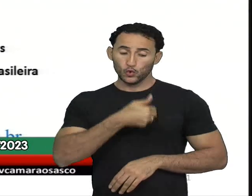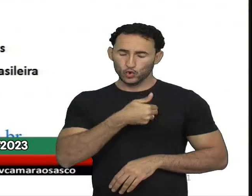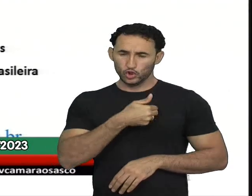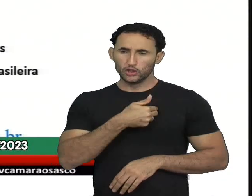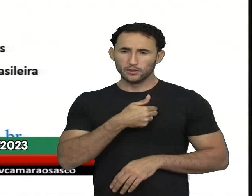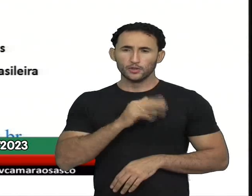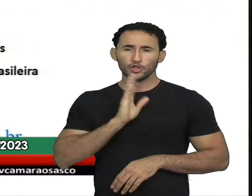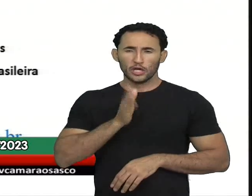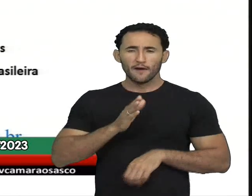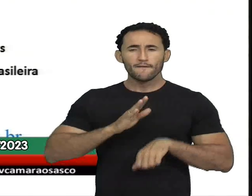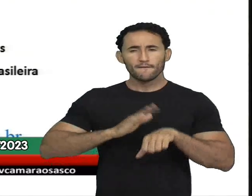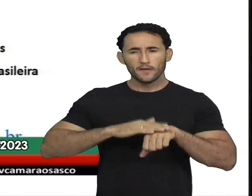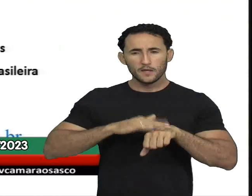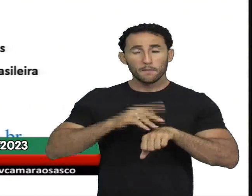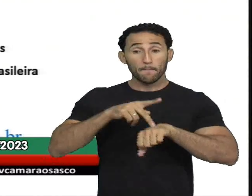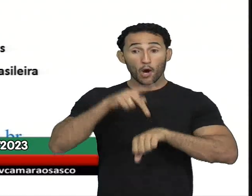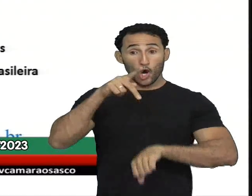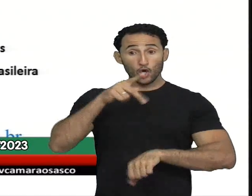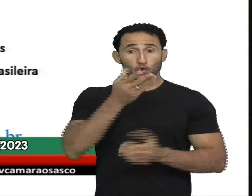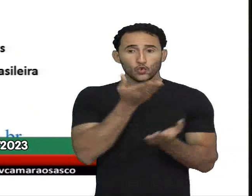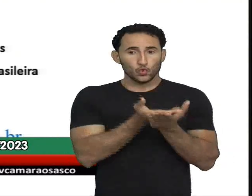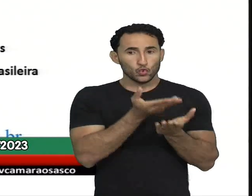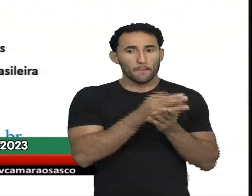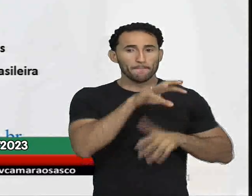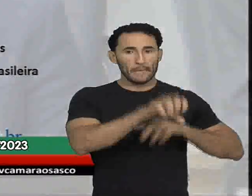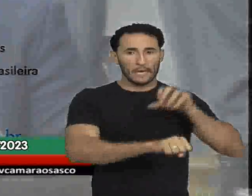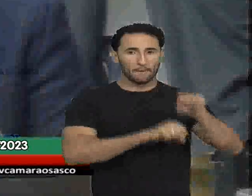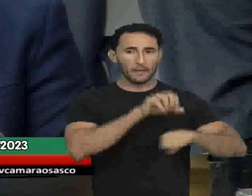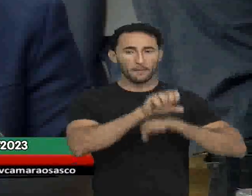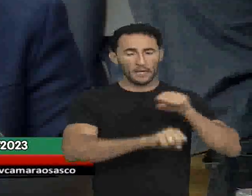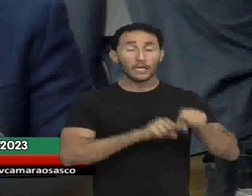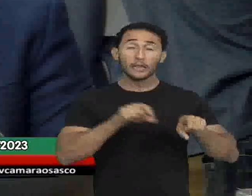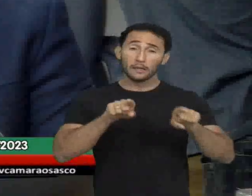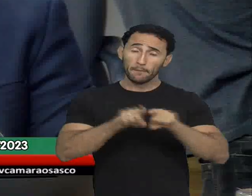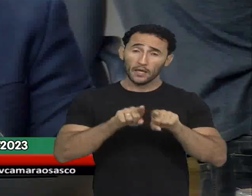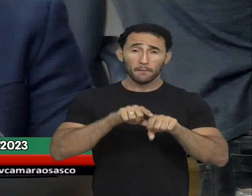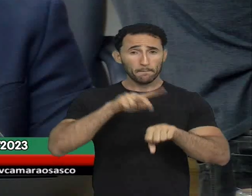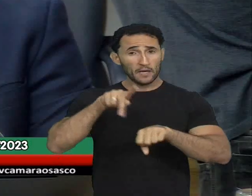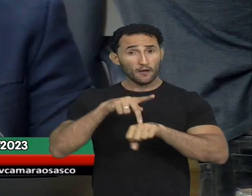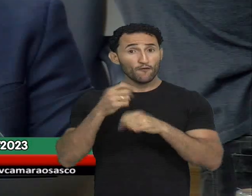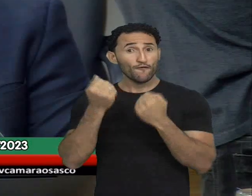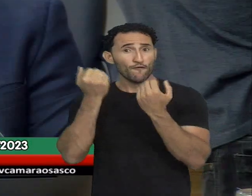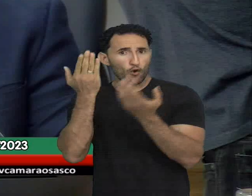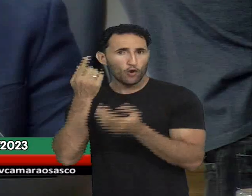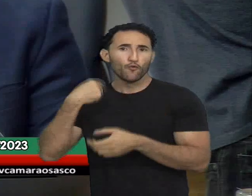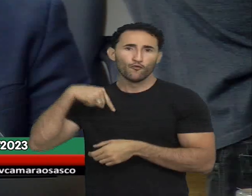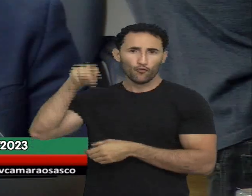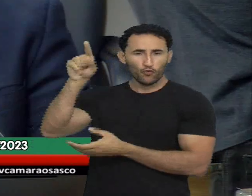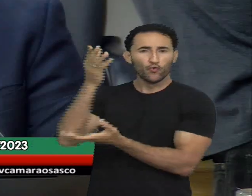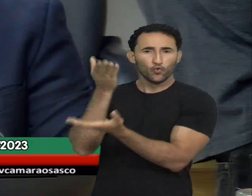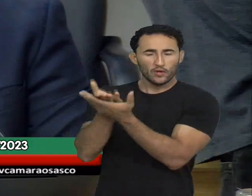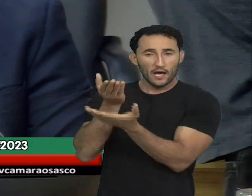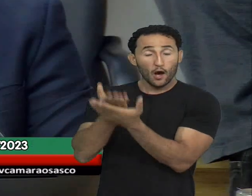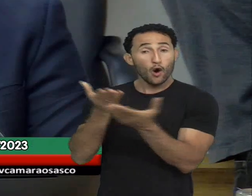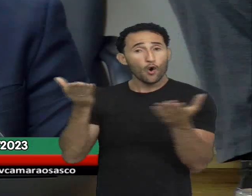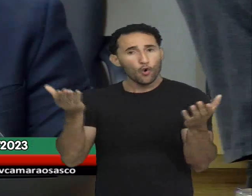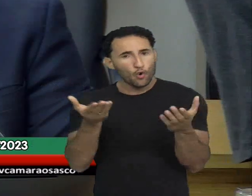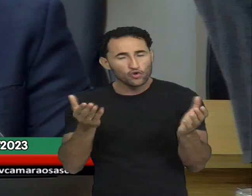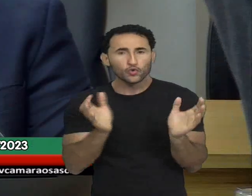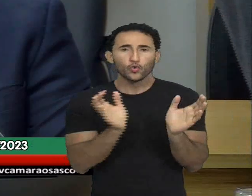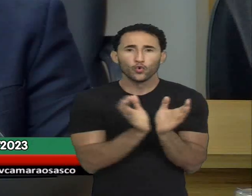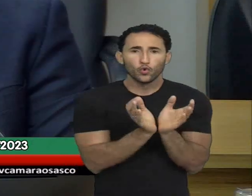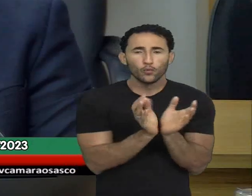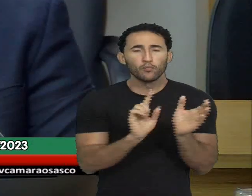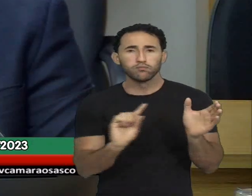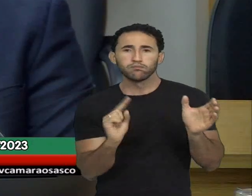fiz algumas especializações, fiz alguns treinamentos fora, e hoje eu faço parte aqui do time do Hospital